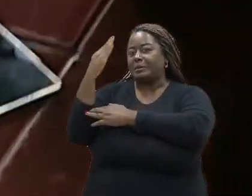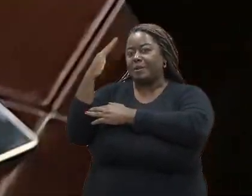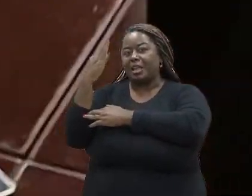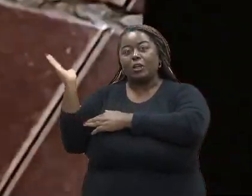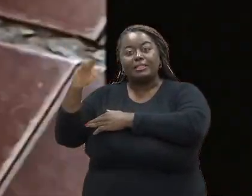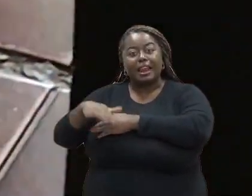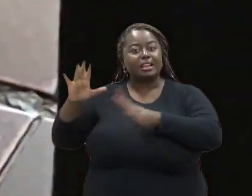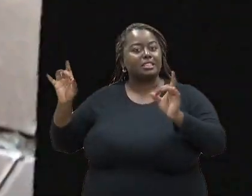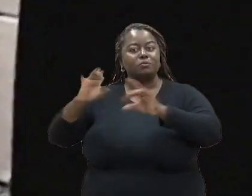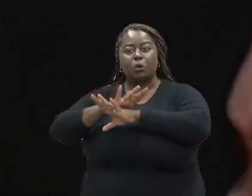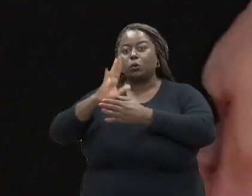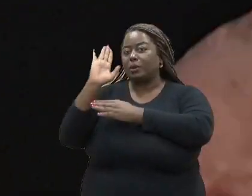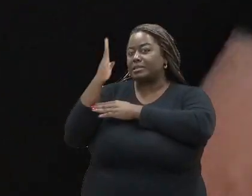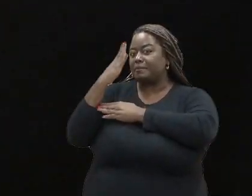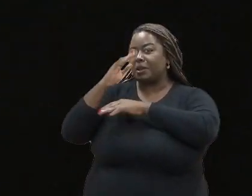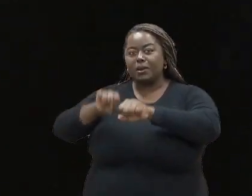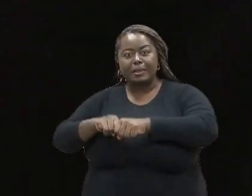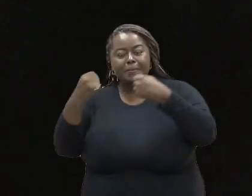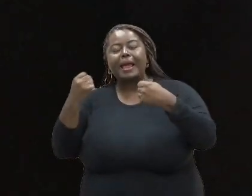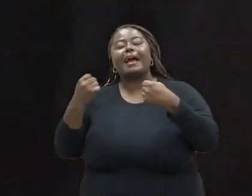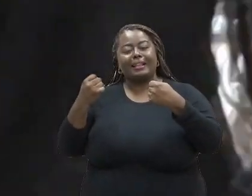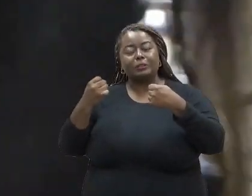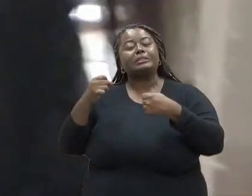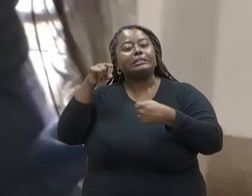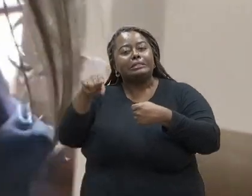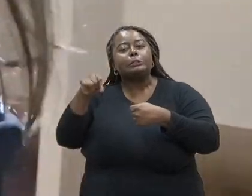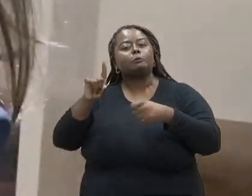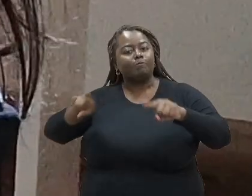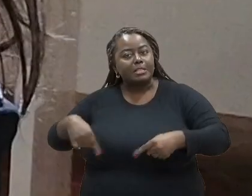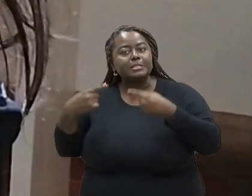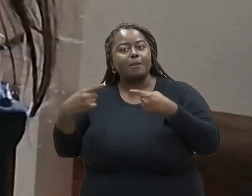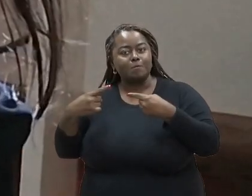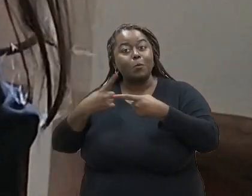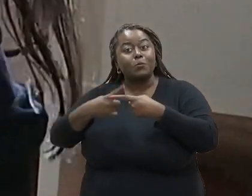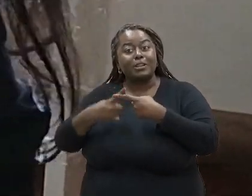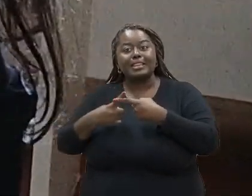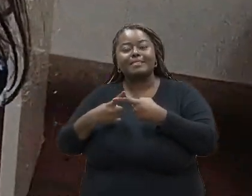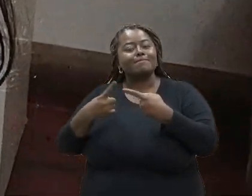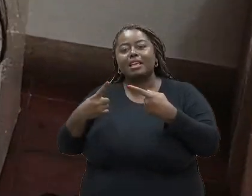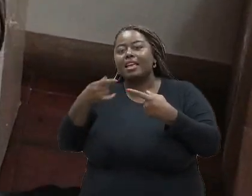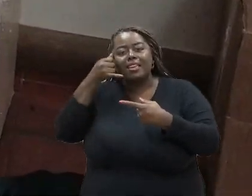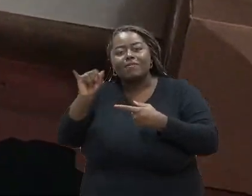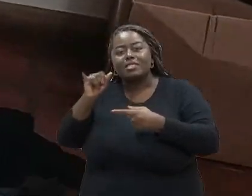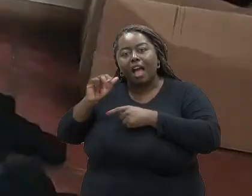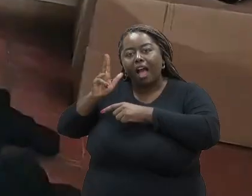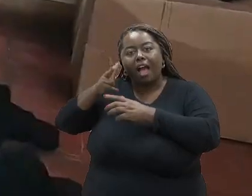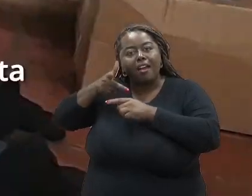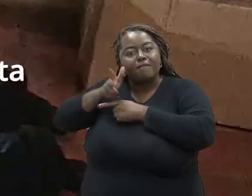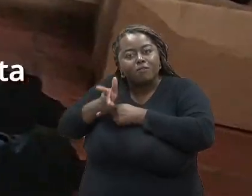já. E foi uma cena muito desafiadora por isso, para não pegar os reflexos ali